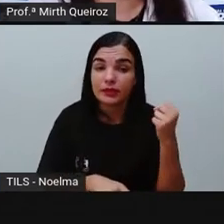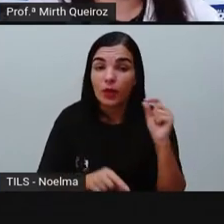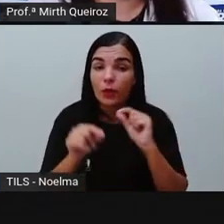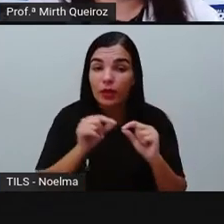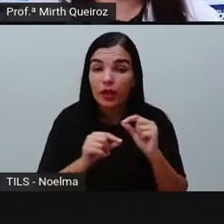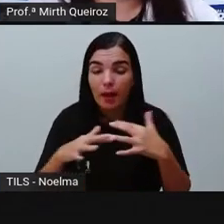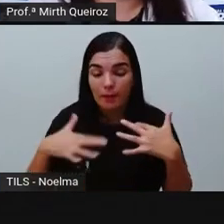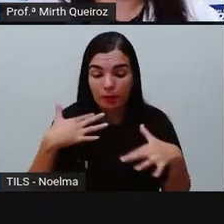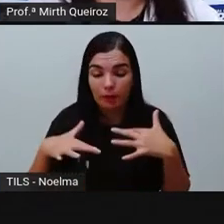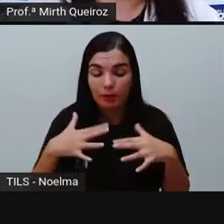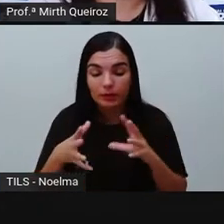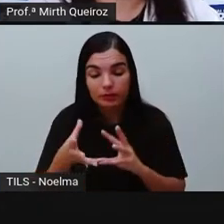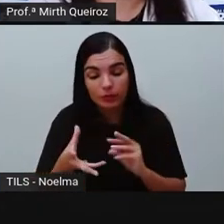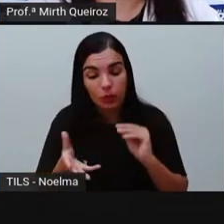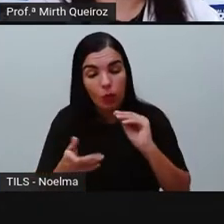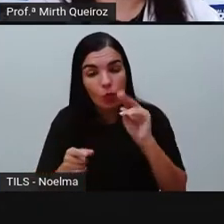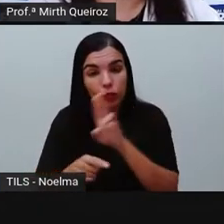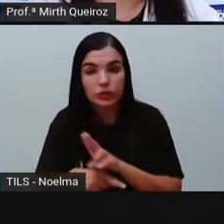manipulativa do movimento.